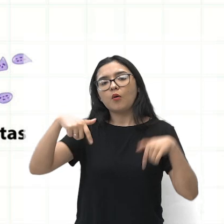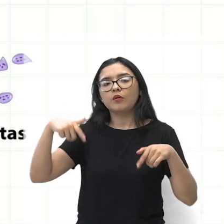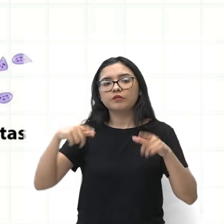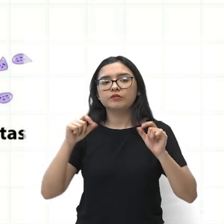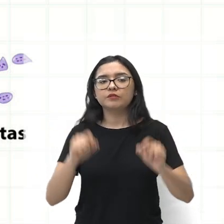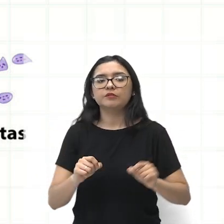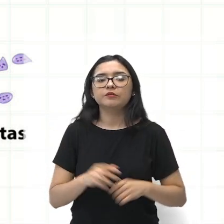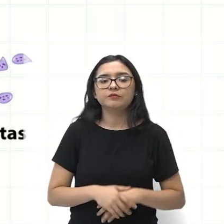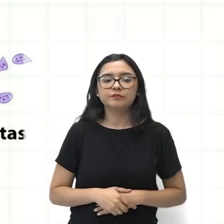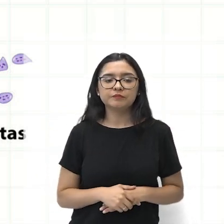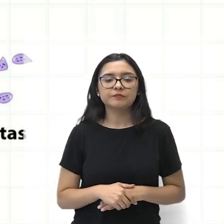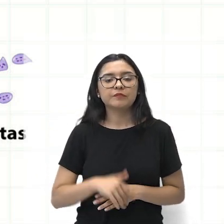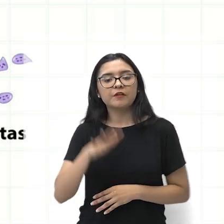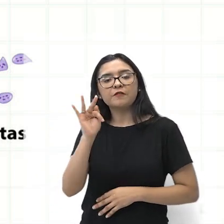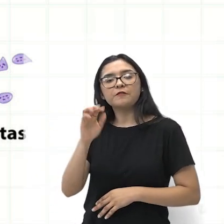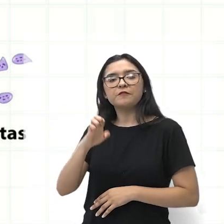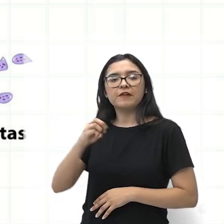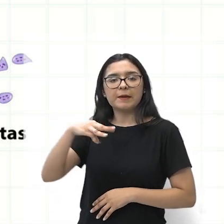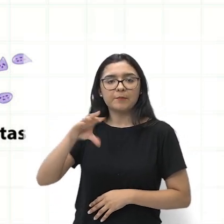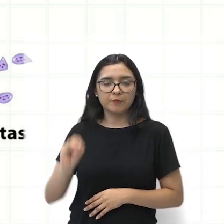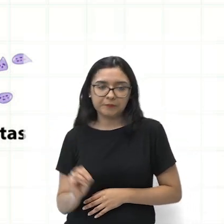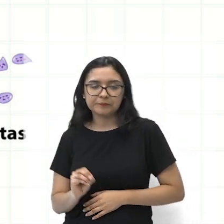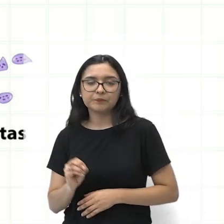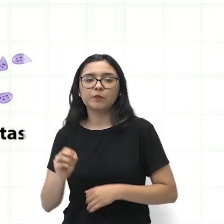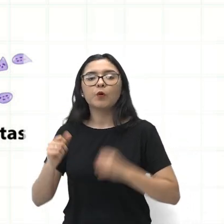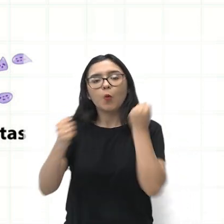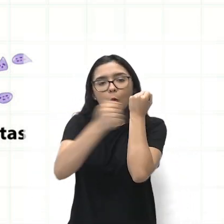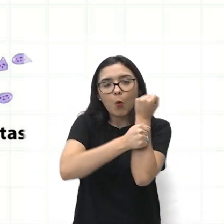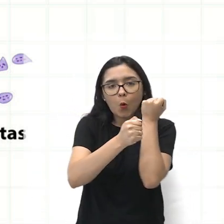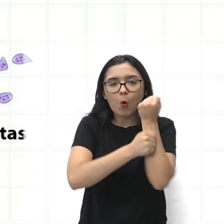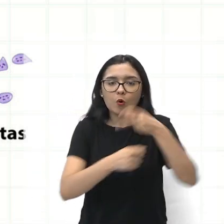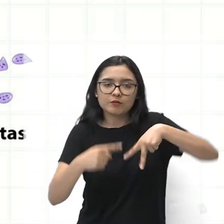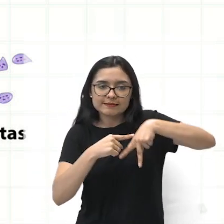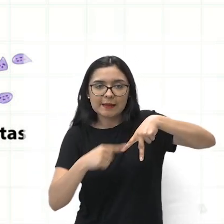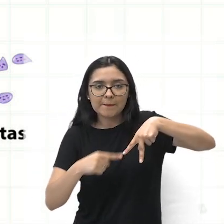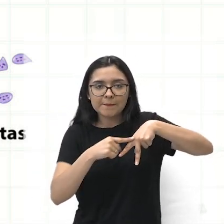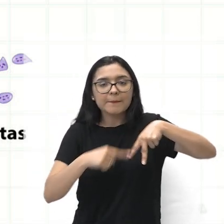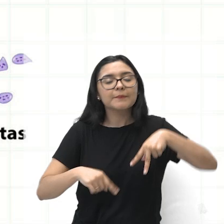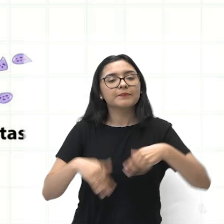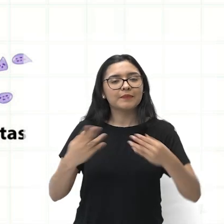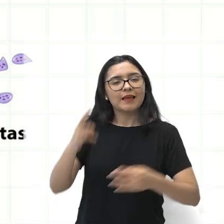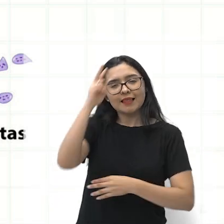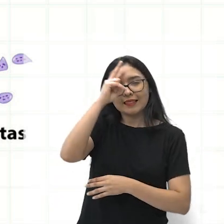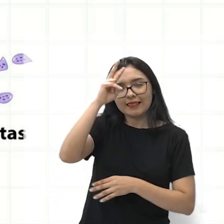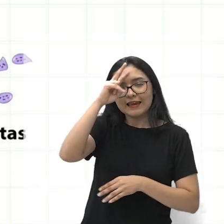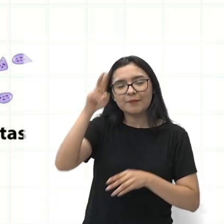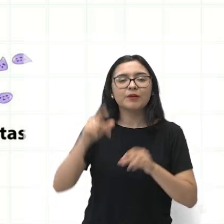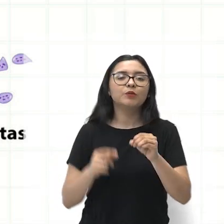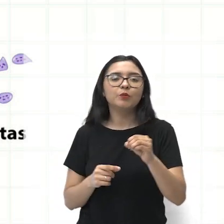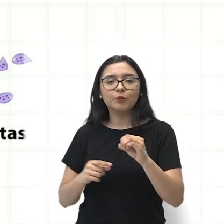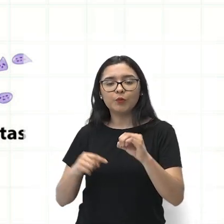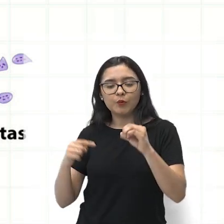localizada já aqui no nosso fêmur. Professora, medula, lembra do tutano?